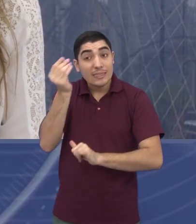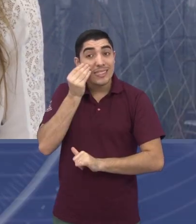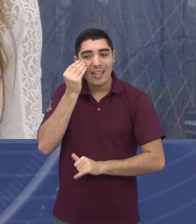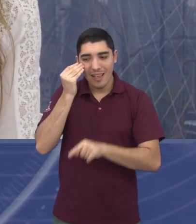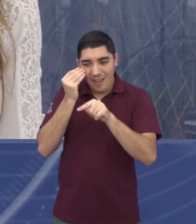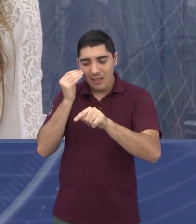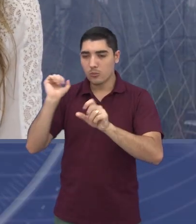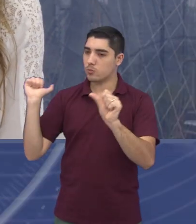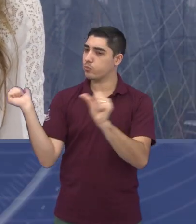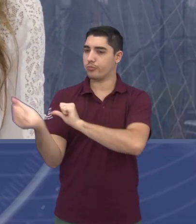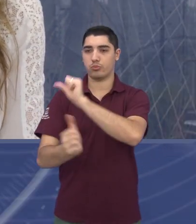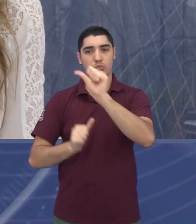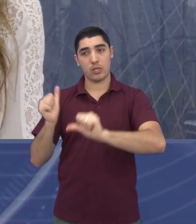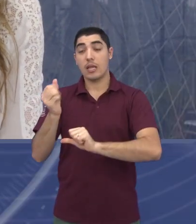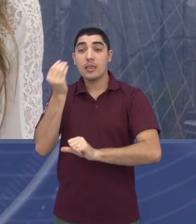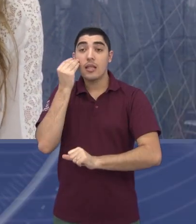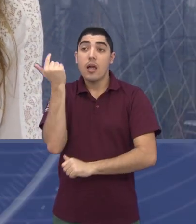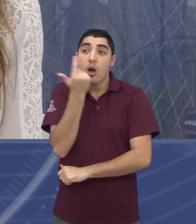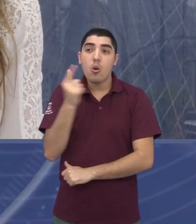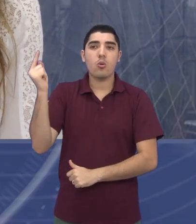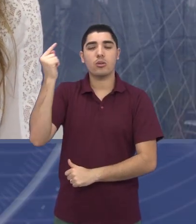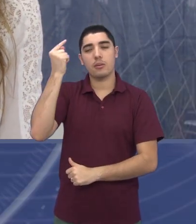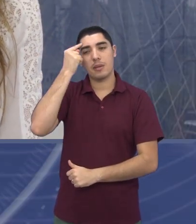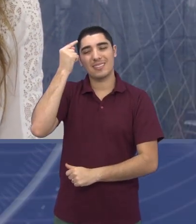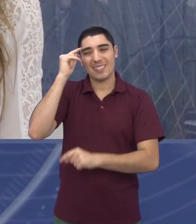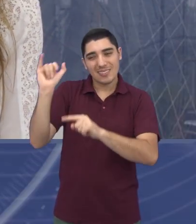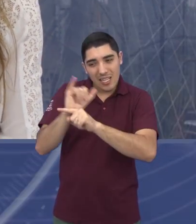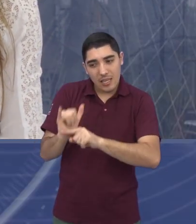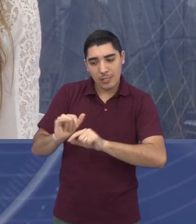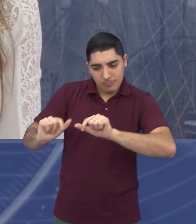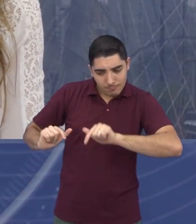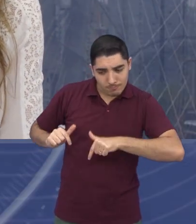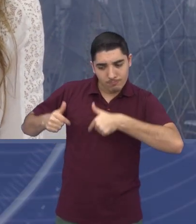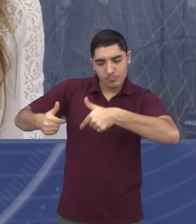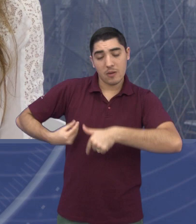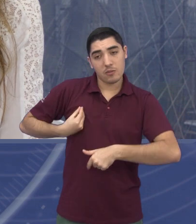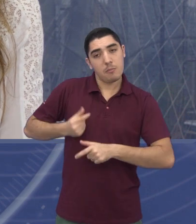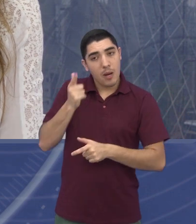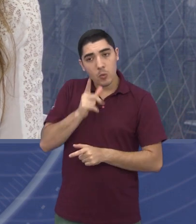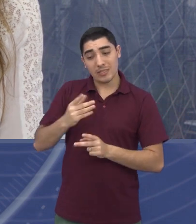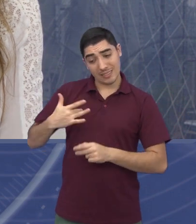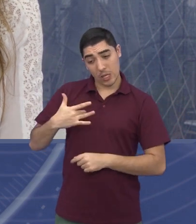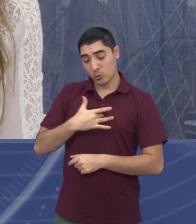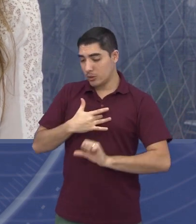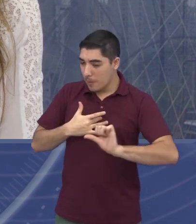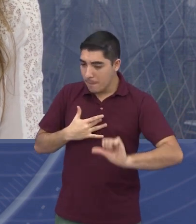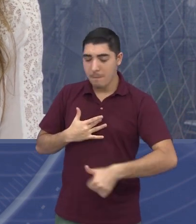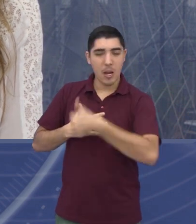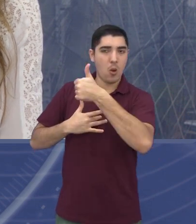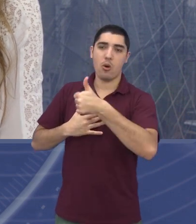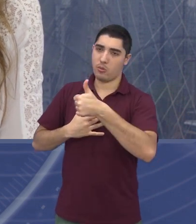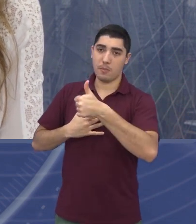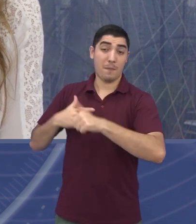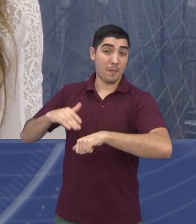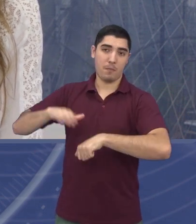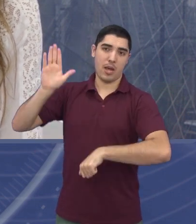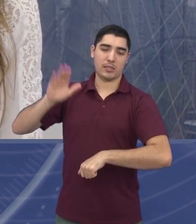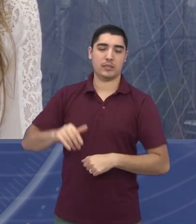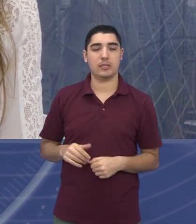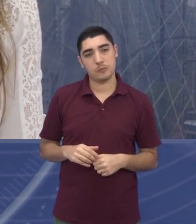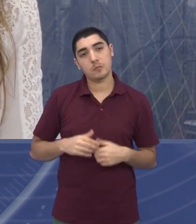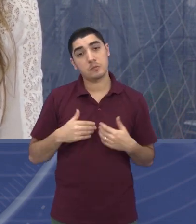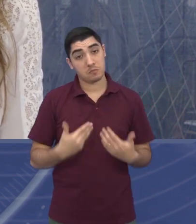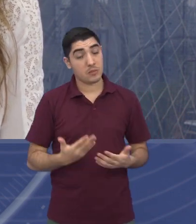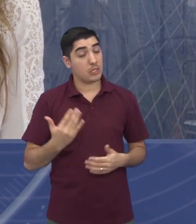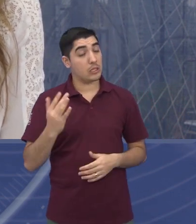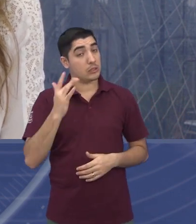pensar outras formas da gente levar a vida da gente para que a gente tenha mais saúde. Sem dúvida, é interessante você destacar isso,